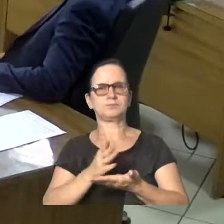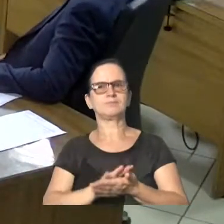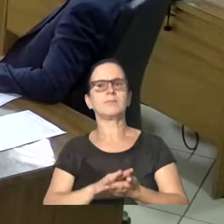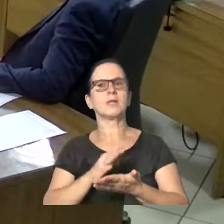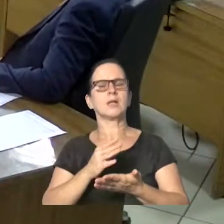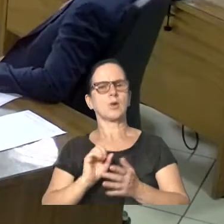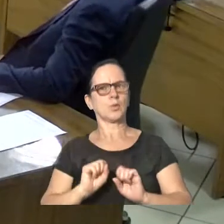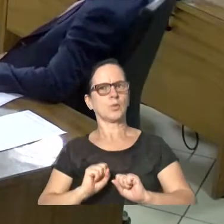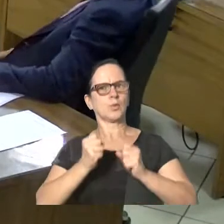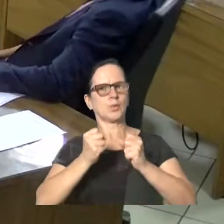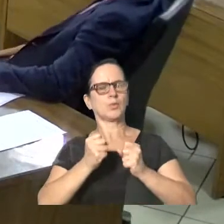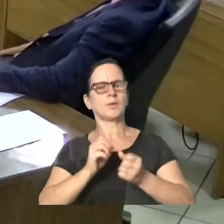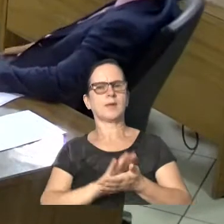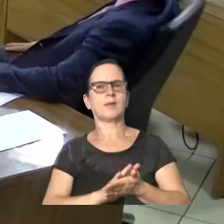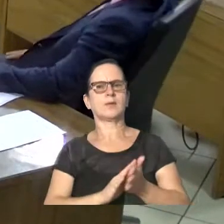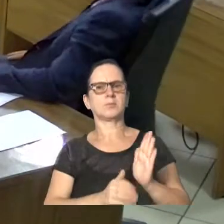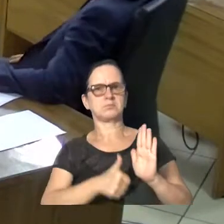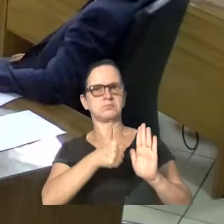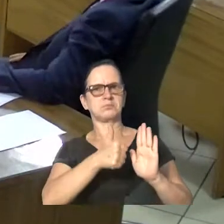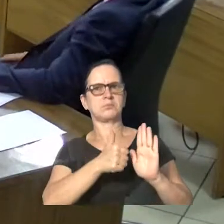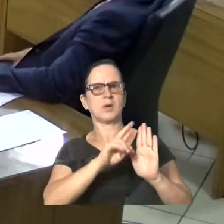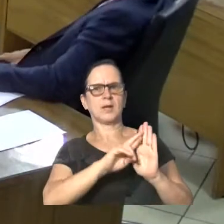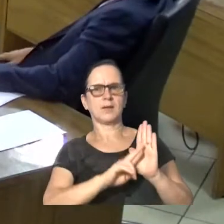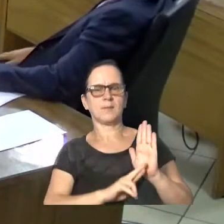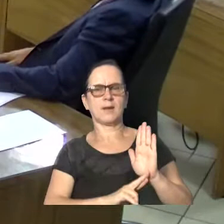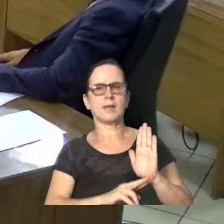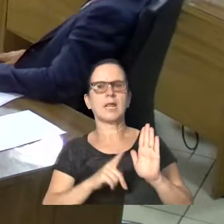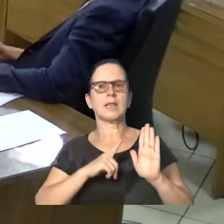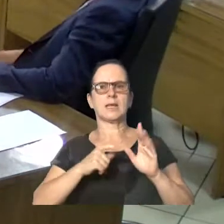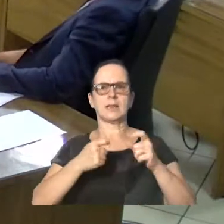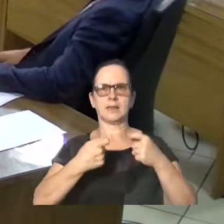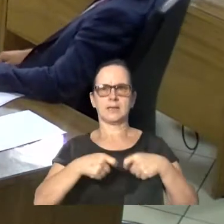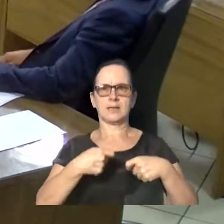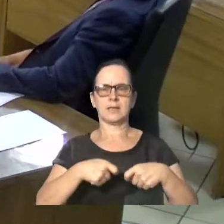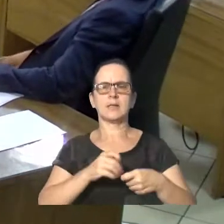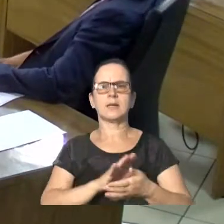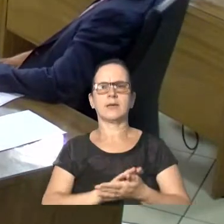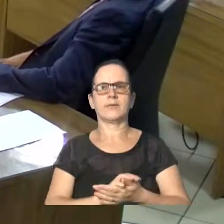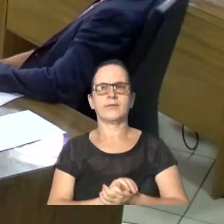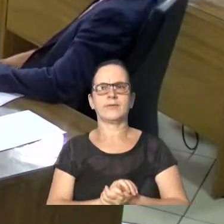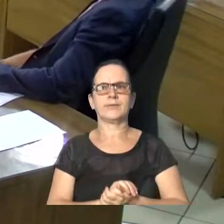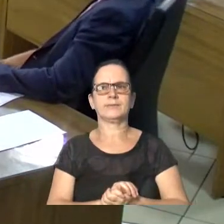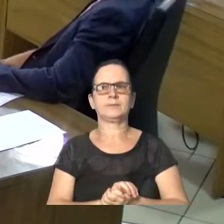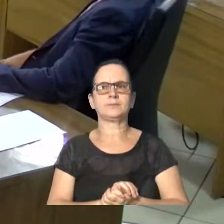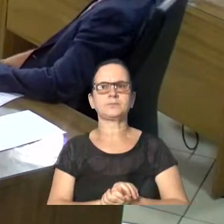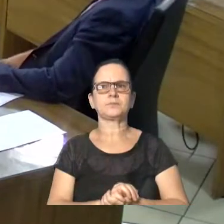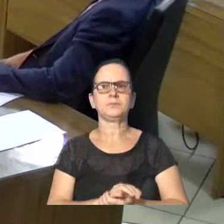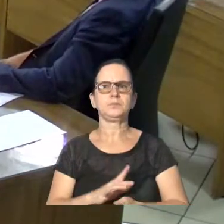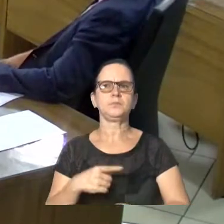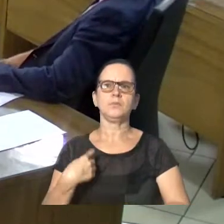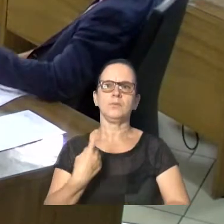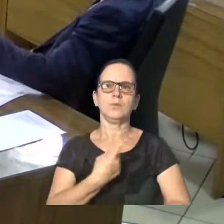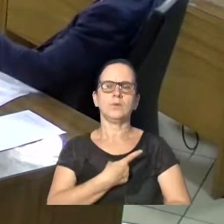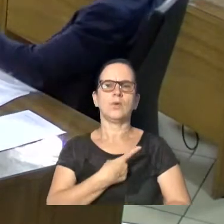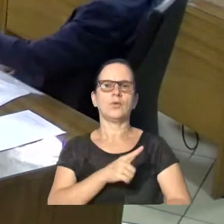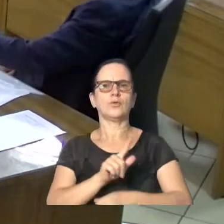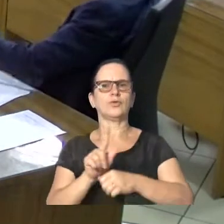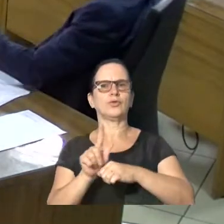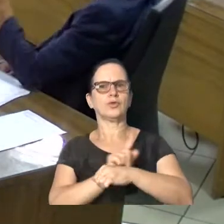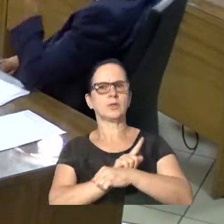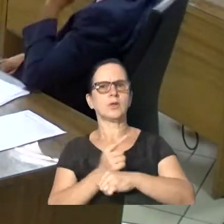desejo sucesso ao vereador Tim com o requerimento, uma vez que se tem a necessidade desse tipo de serviço. E nós aqui, que viemos da gestão